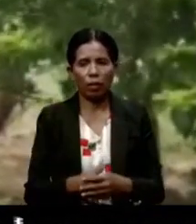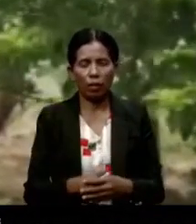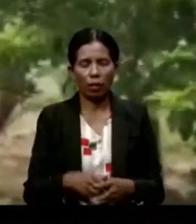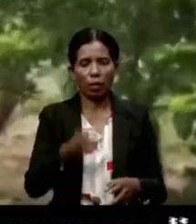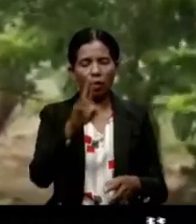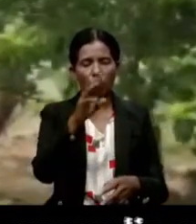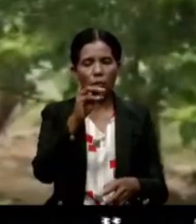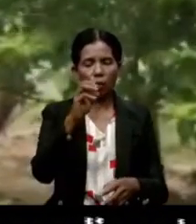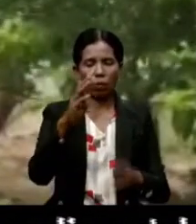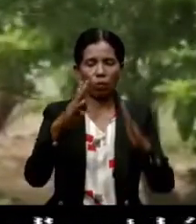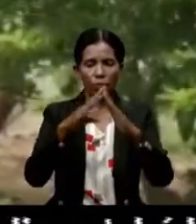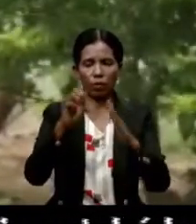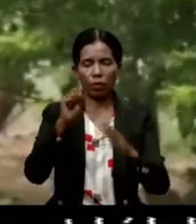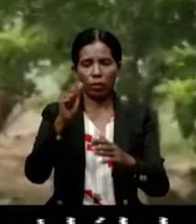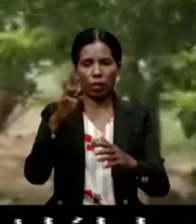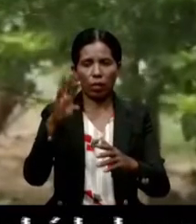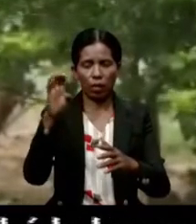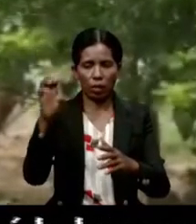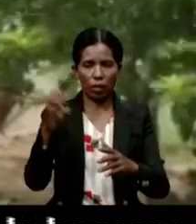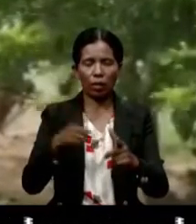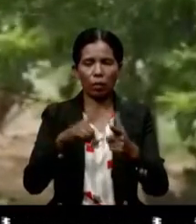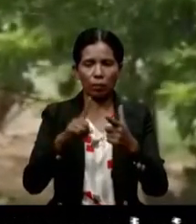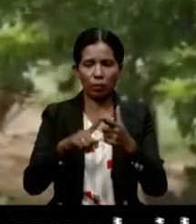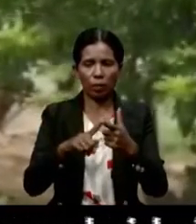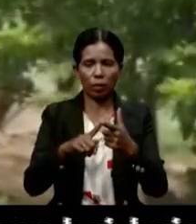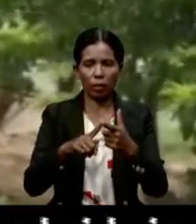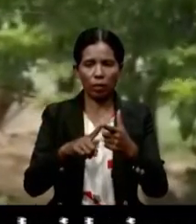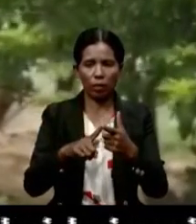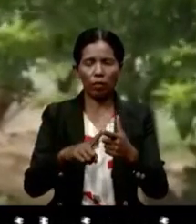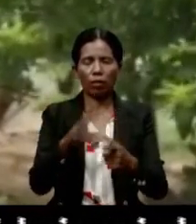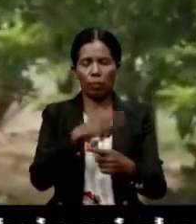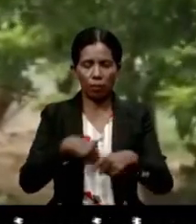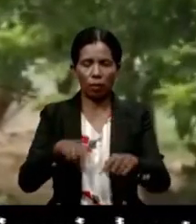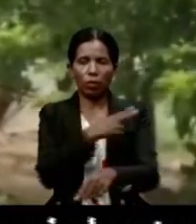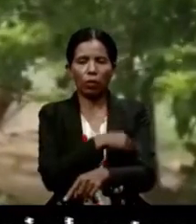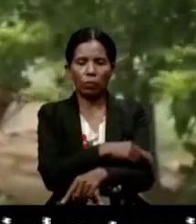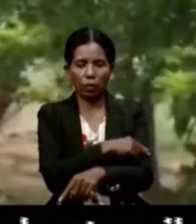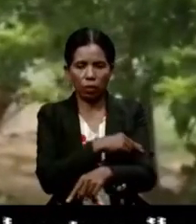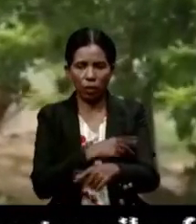Boaçare minha sementar relevar e depois minha halo tratamento e